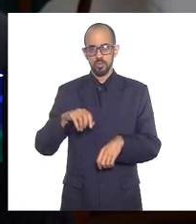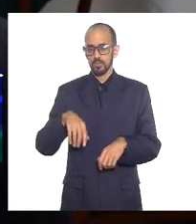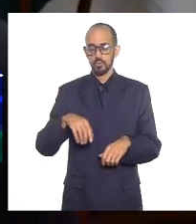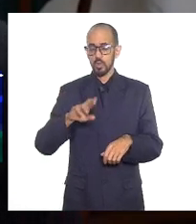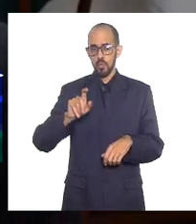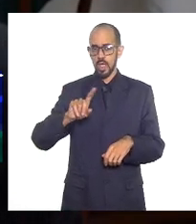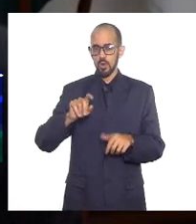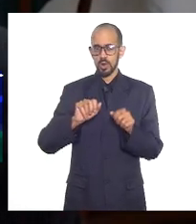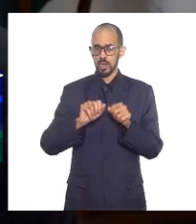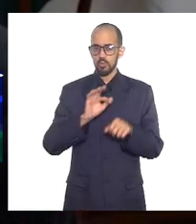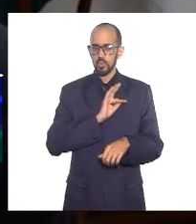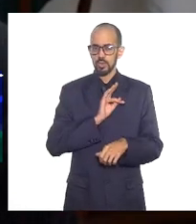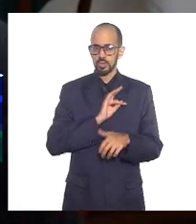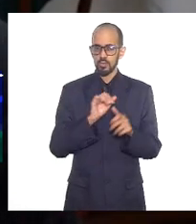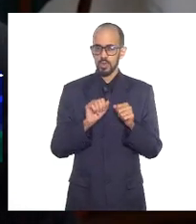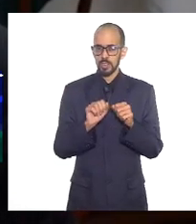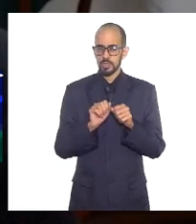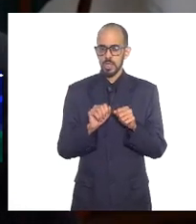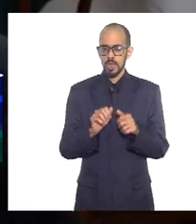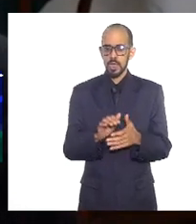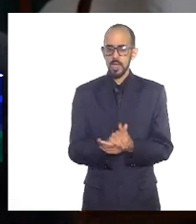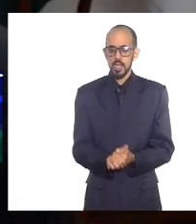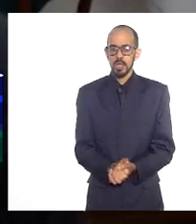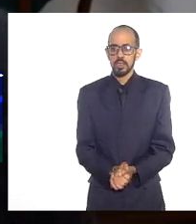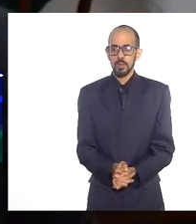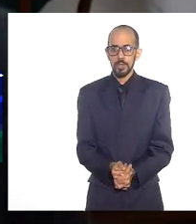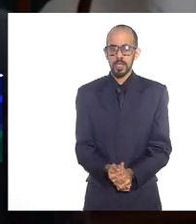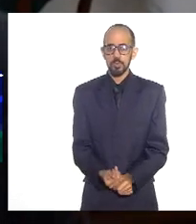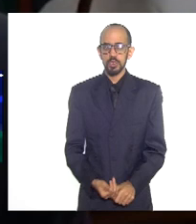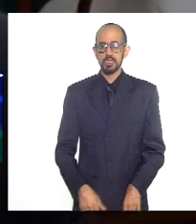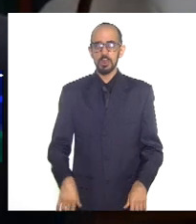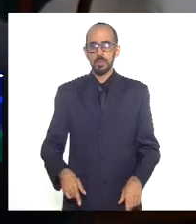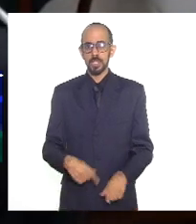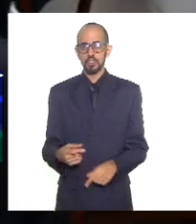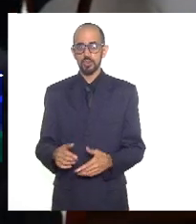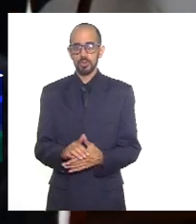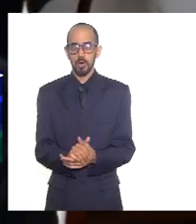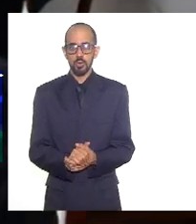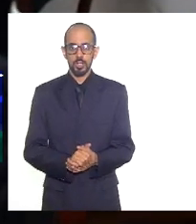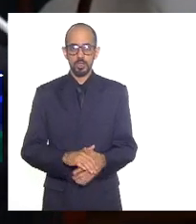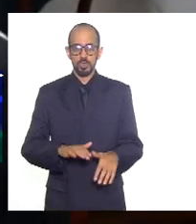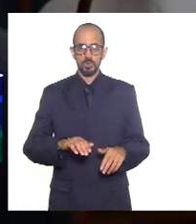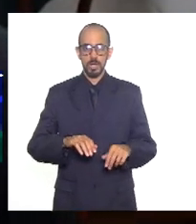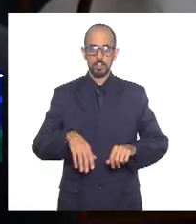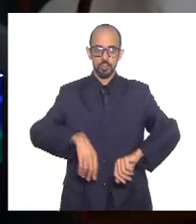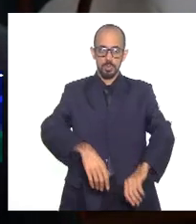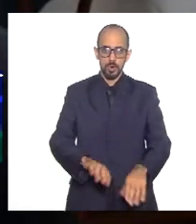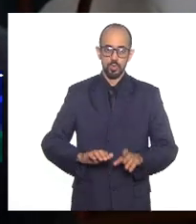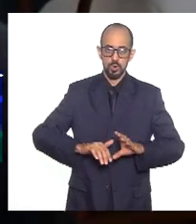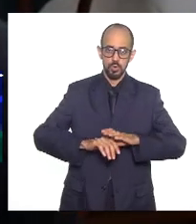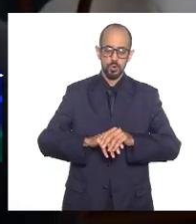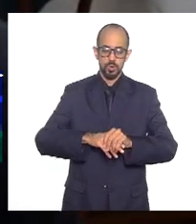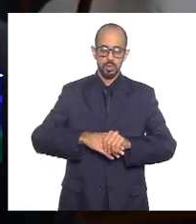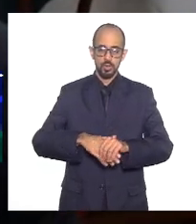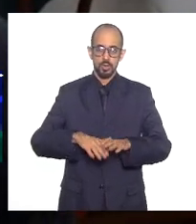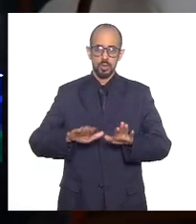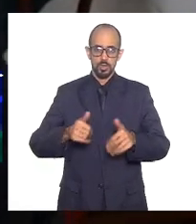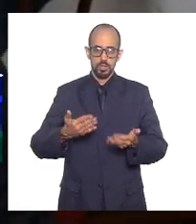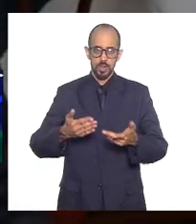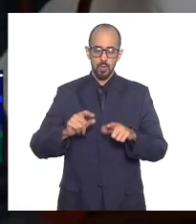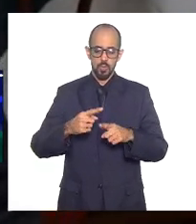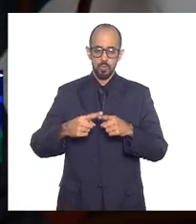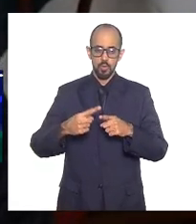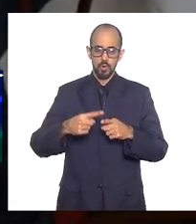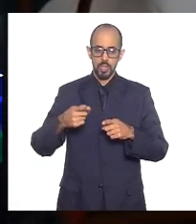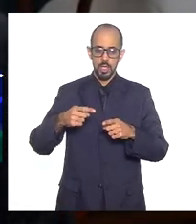faz. Então, é um discurso barato. O que o pessoal poderia fazer, por exemplo, é botar